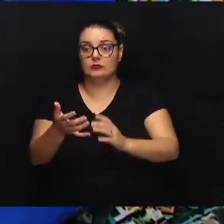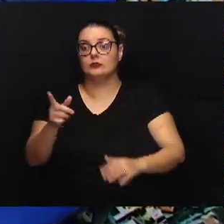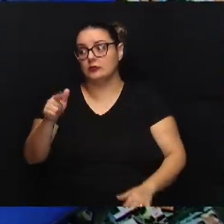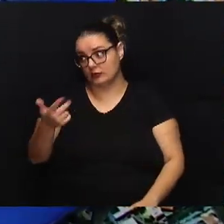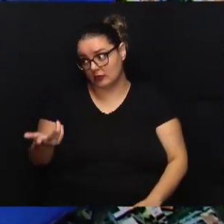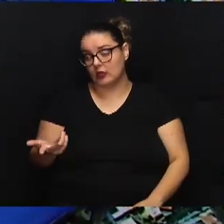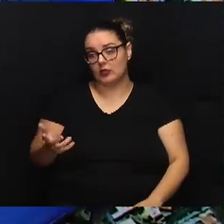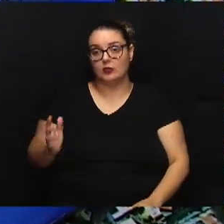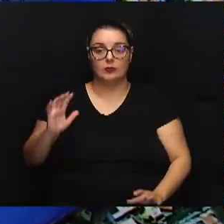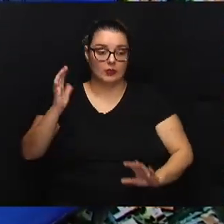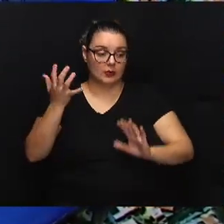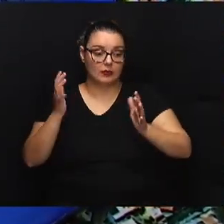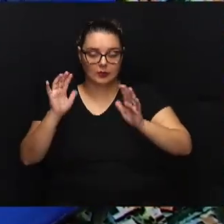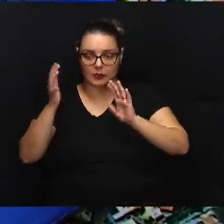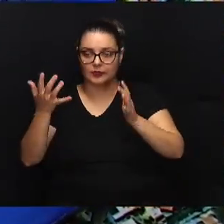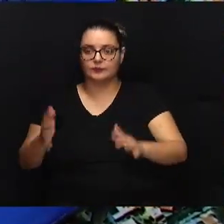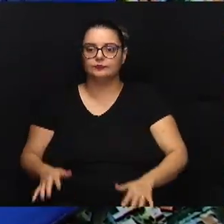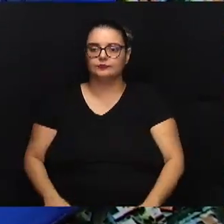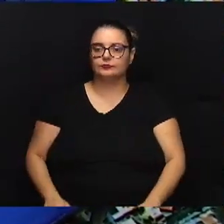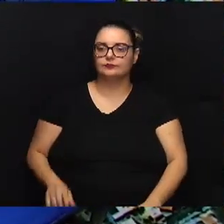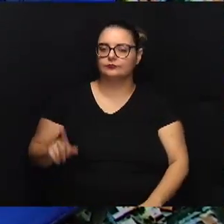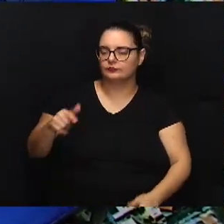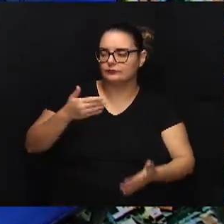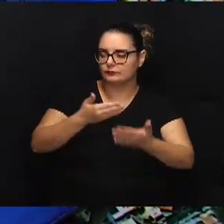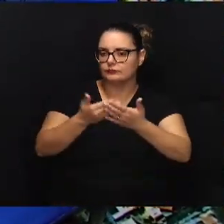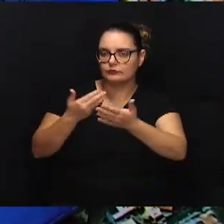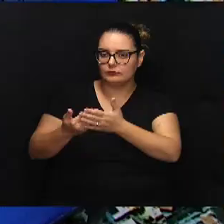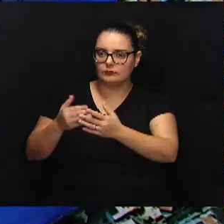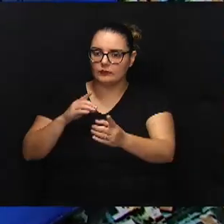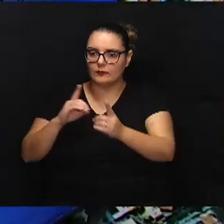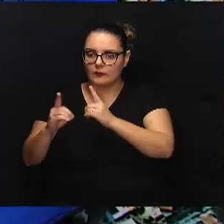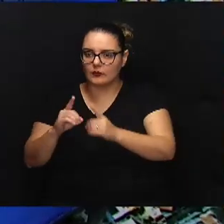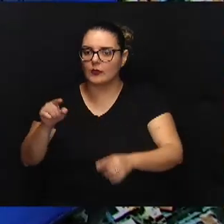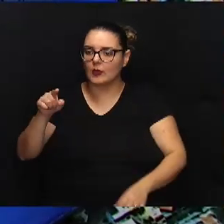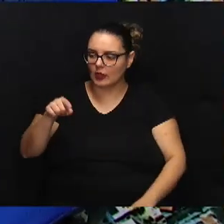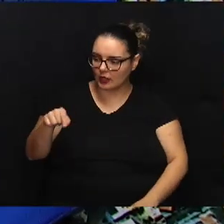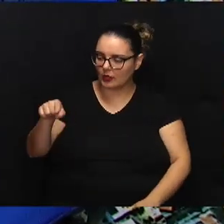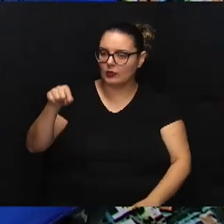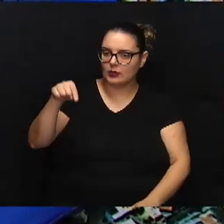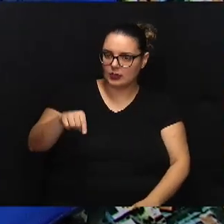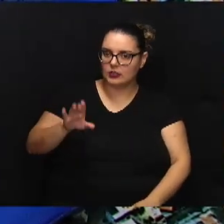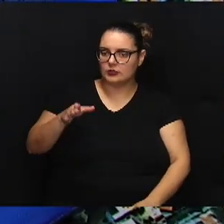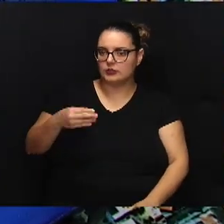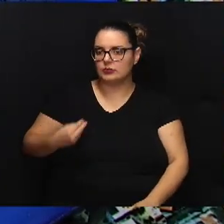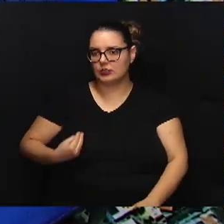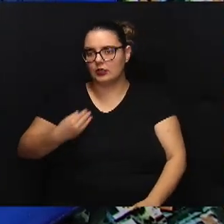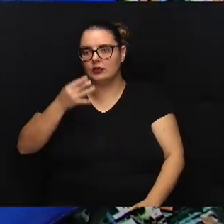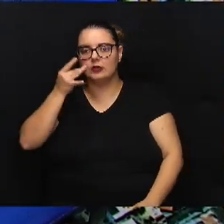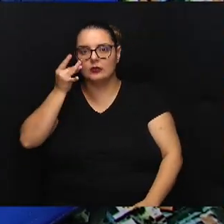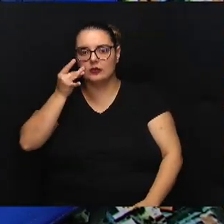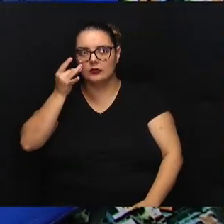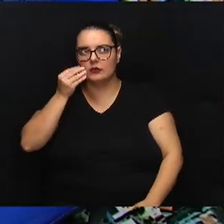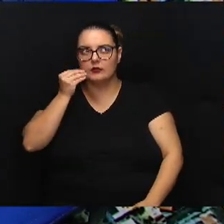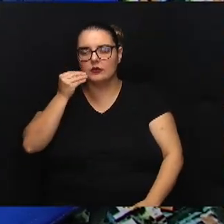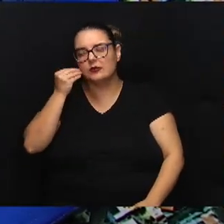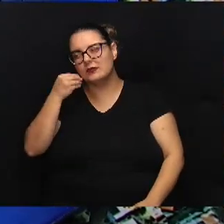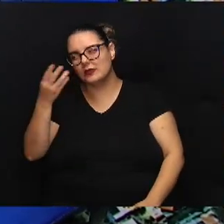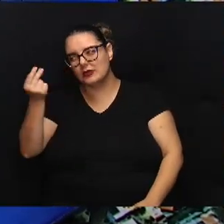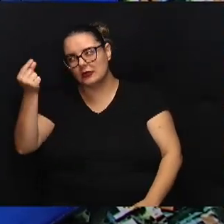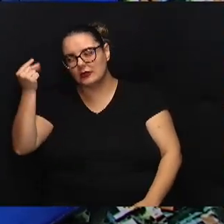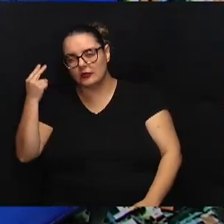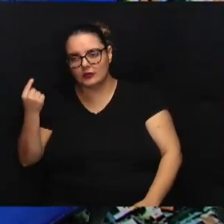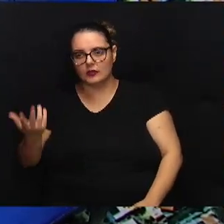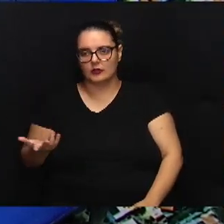que vem acontecendo, esse é um estudo, é uma dinâmica que vocês aqui já estavam vivendo há muitos anos, né? Ou seja,